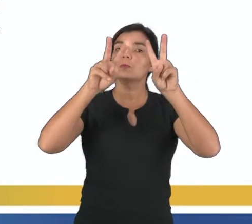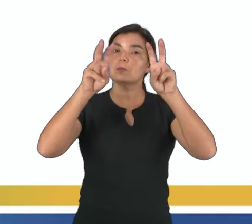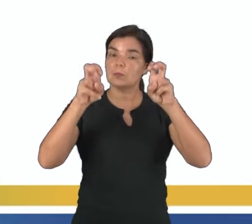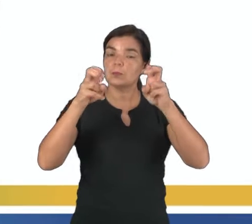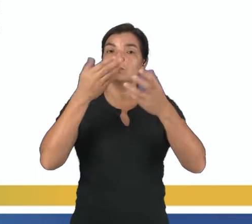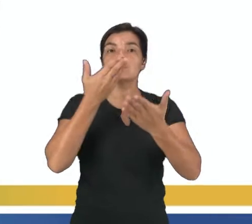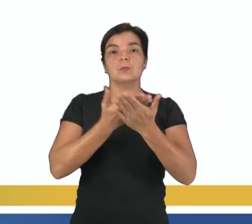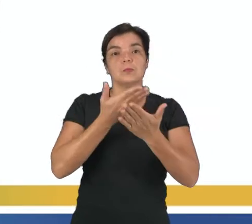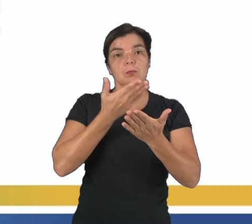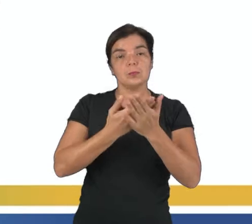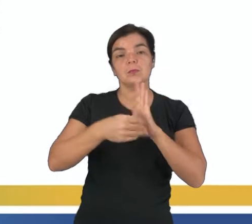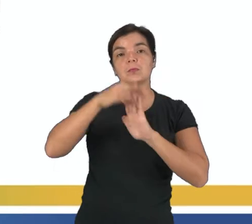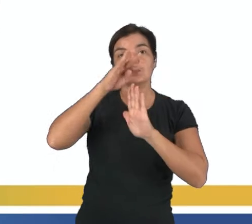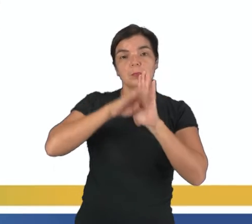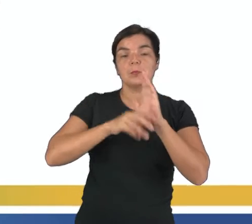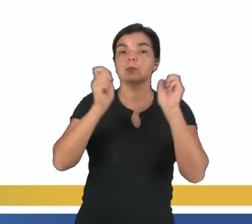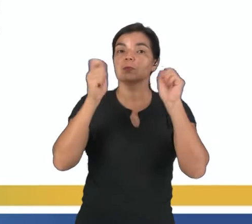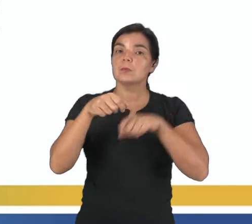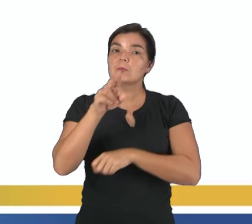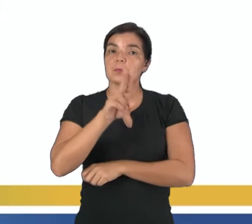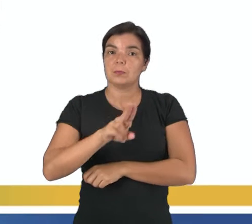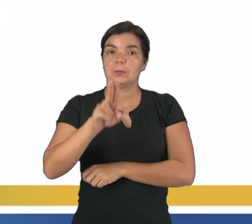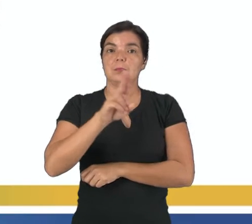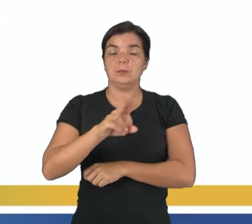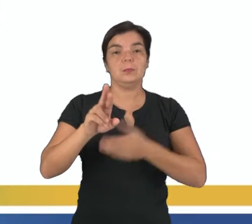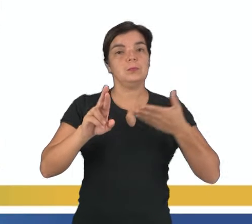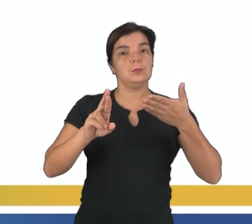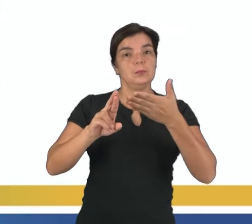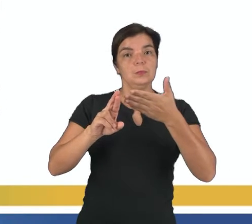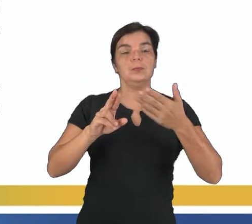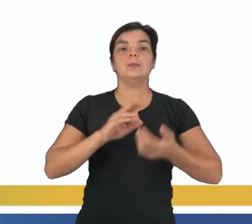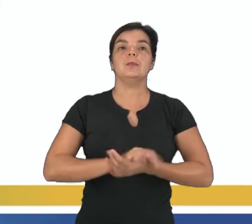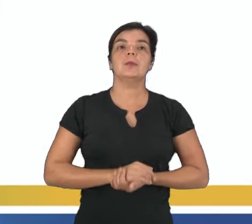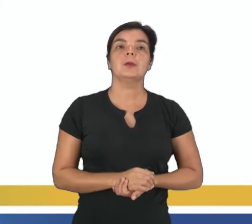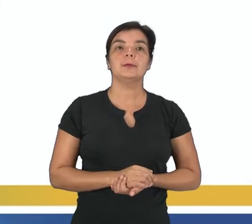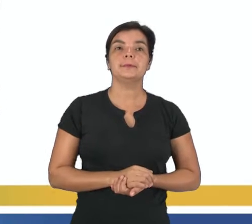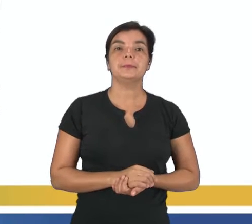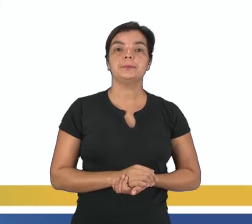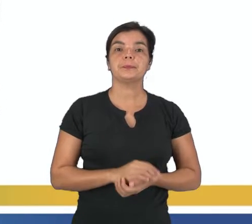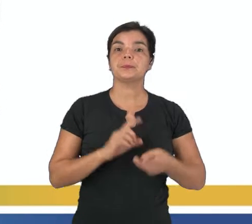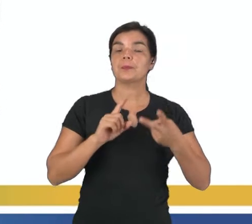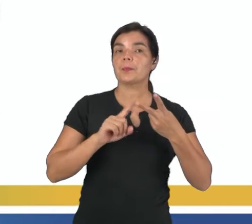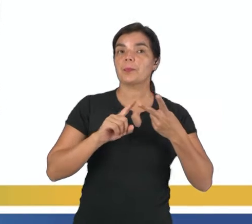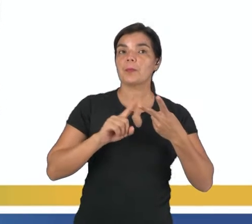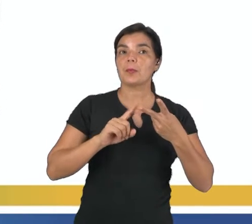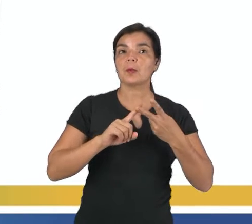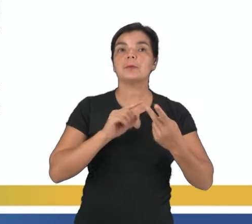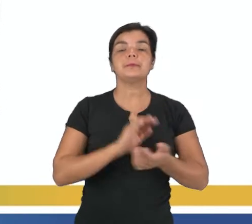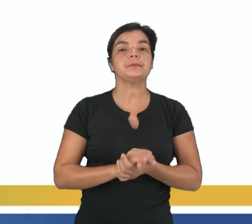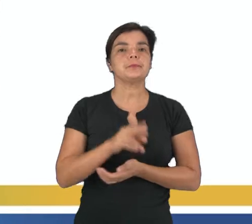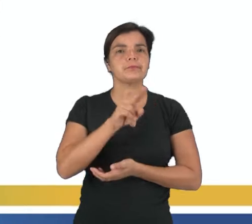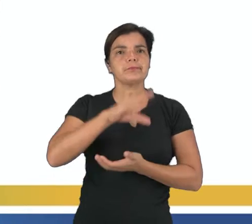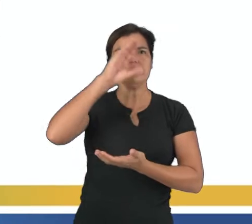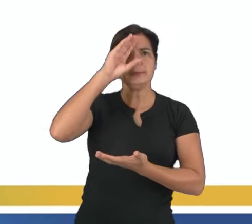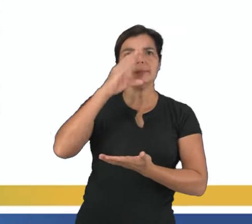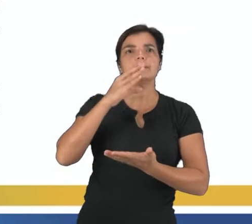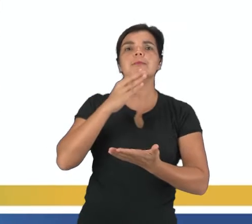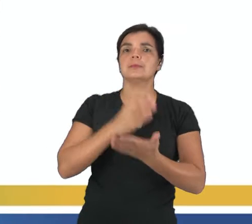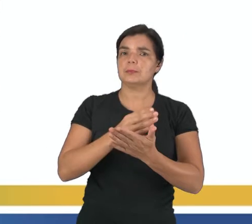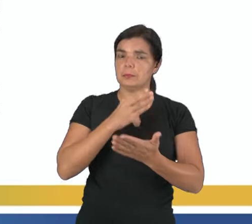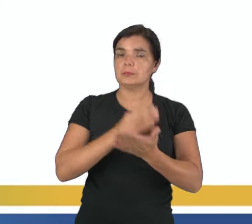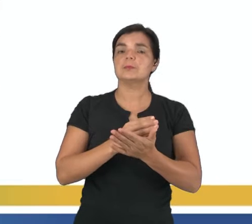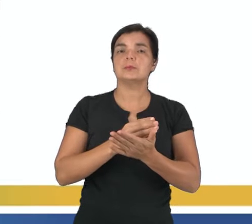meu texto, tá? Para que eu possa utilizar ali ela como referência. E em segundo lugar, a usar